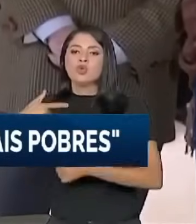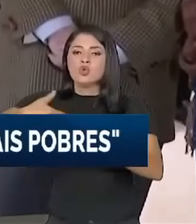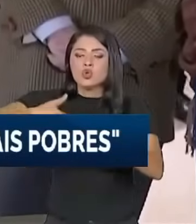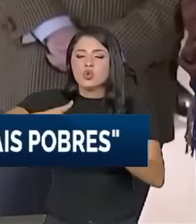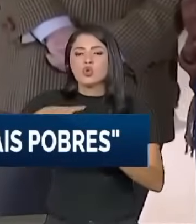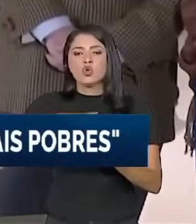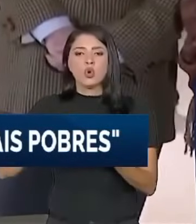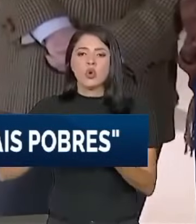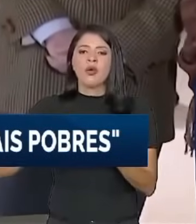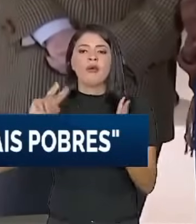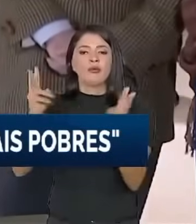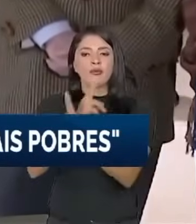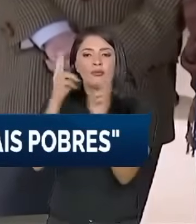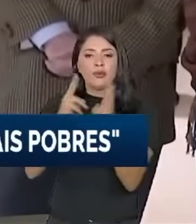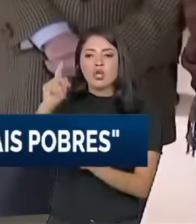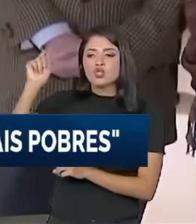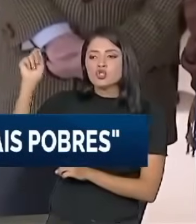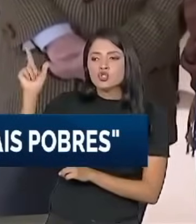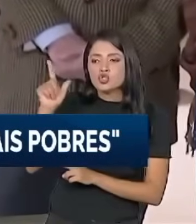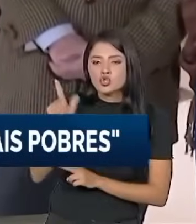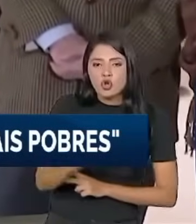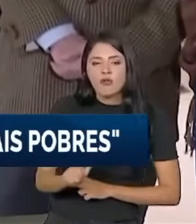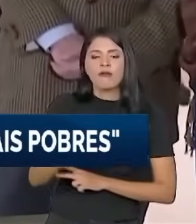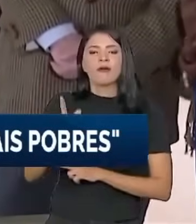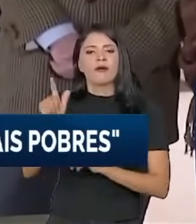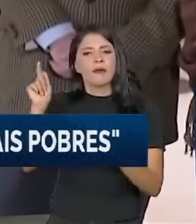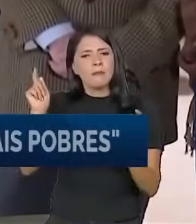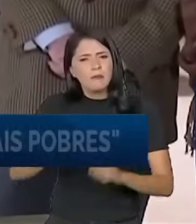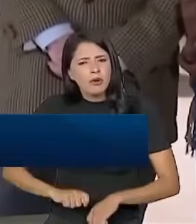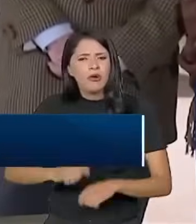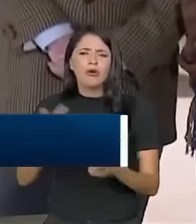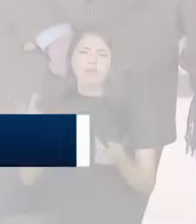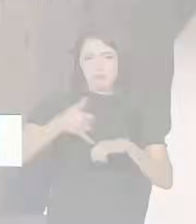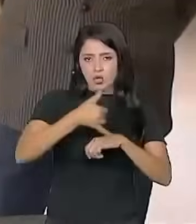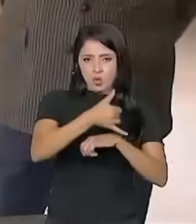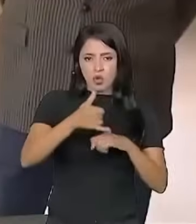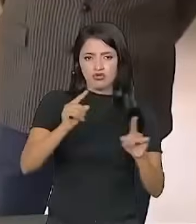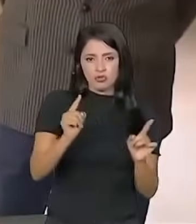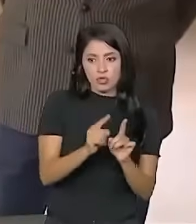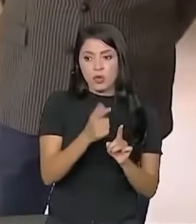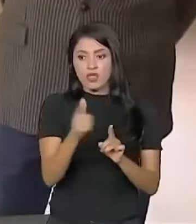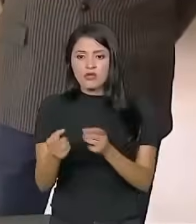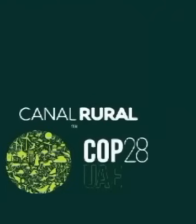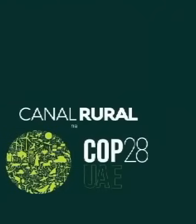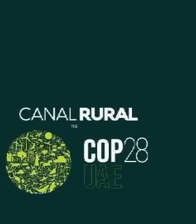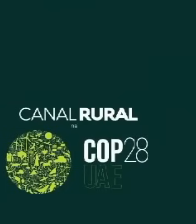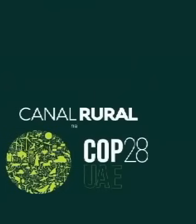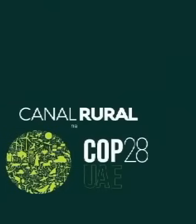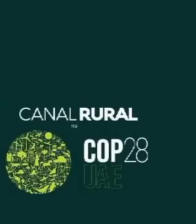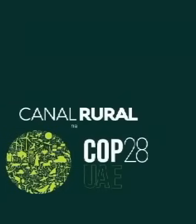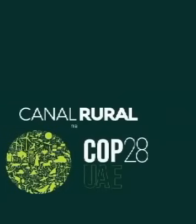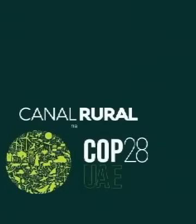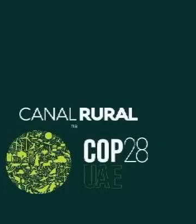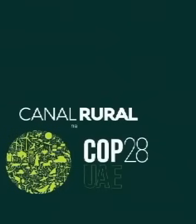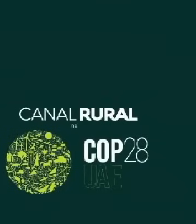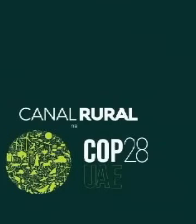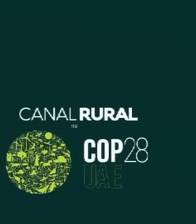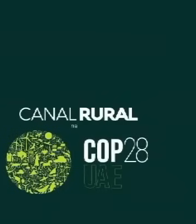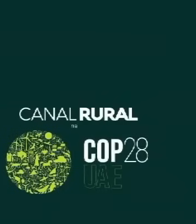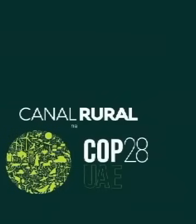eólica, pode financiar solar, pode financiar, sabe, hidrogênio verde. É isso que nós vamos fazer.